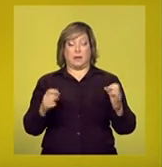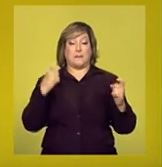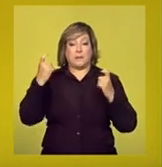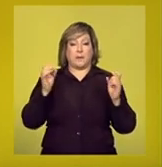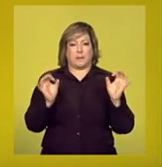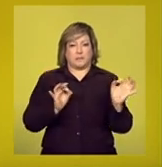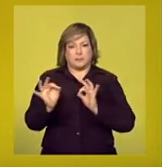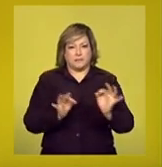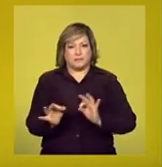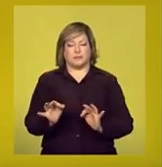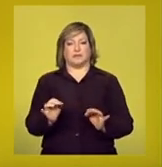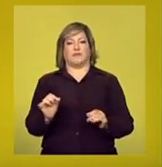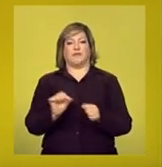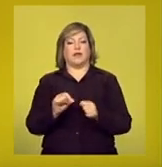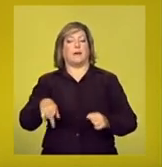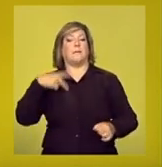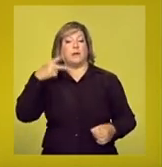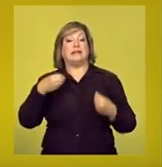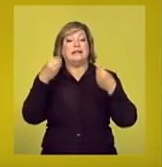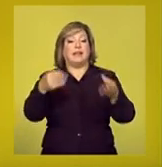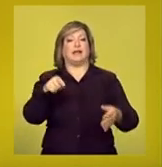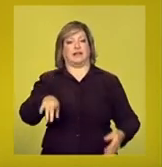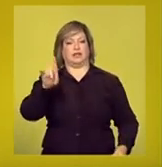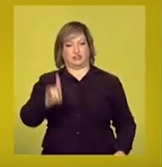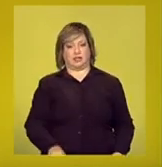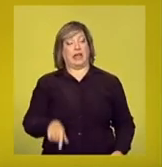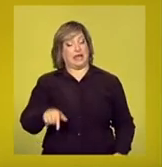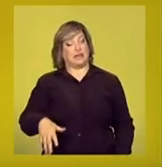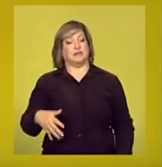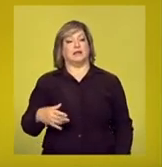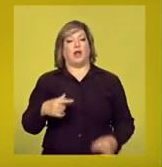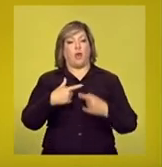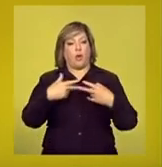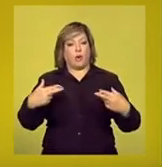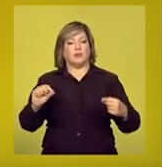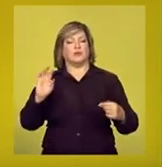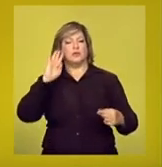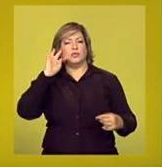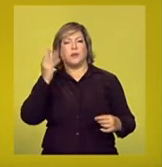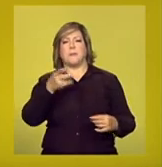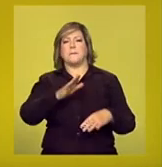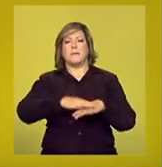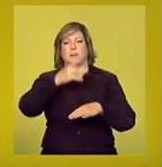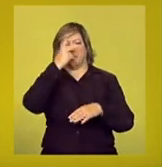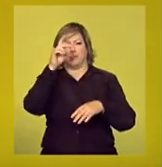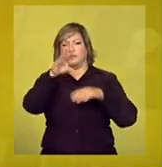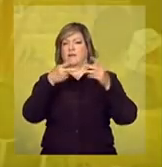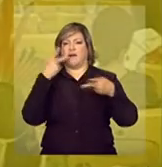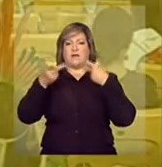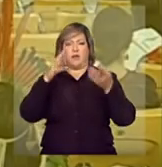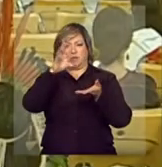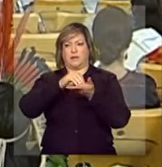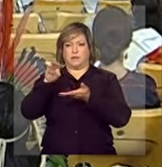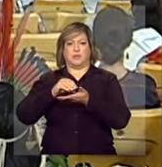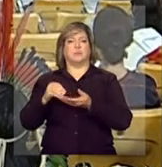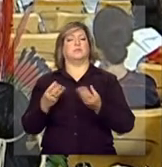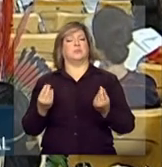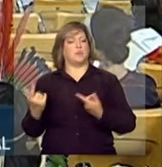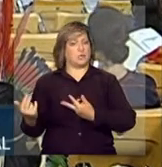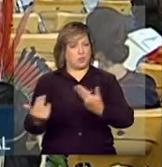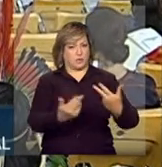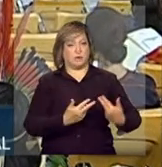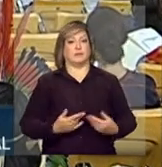gerir as políticas que garantem esse direito. Então, esse foi o discurso, foi a questão que se colocou muito importante para os gestores.